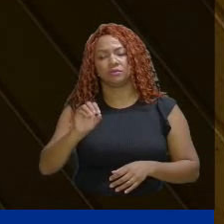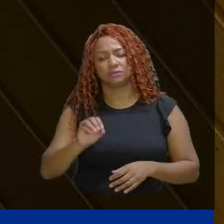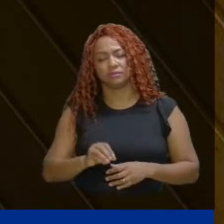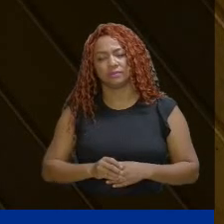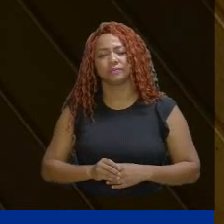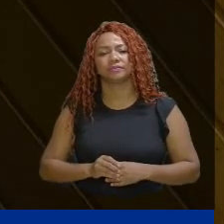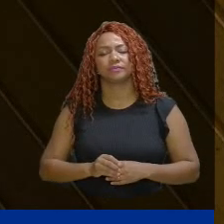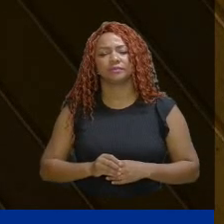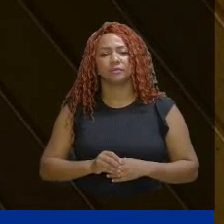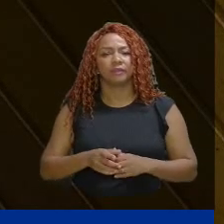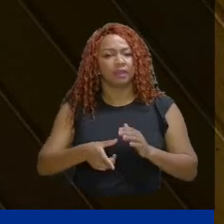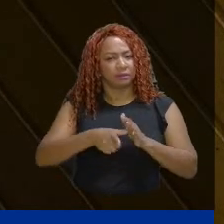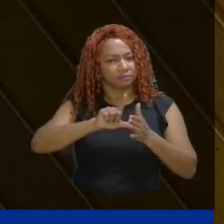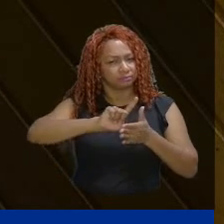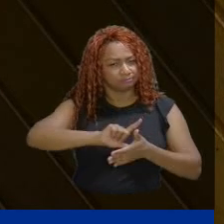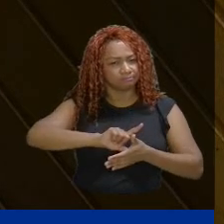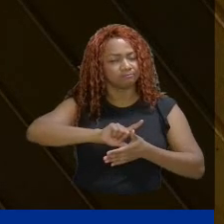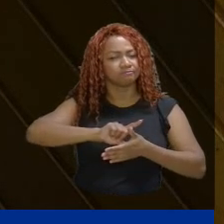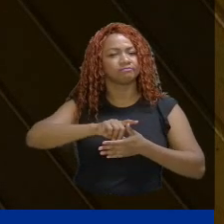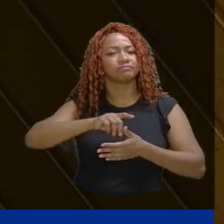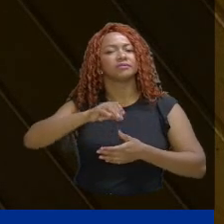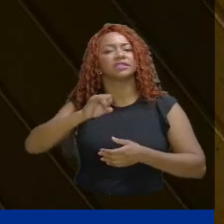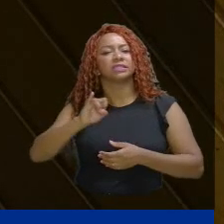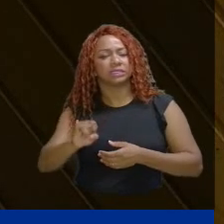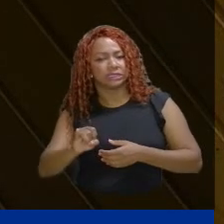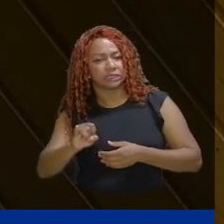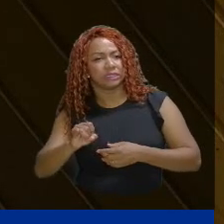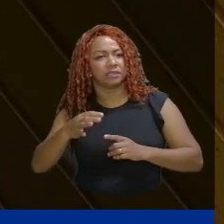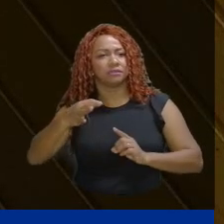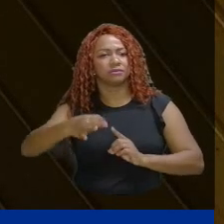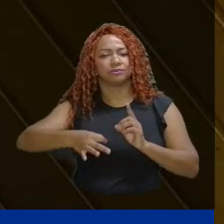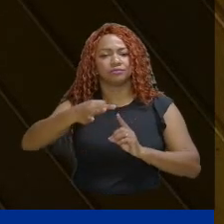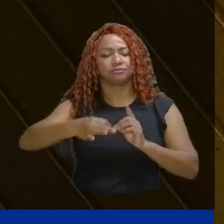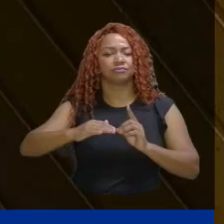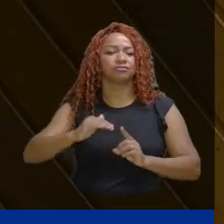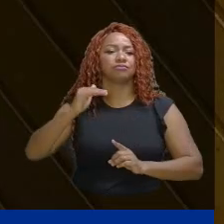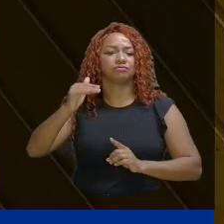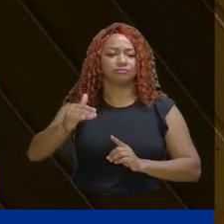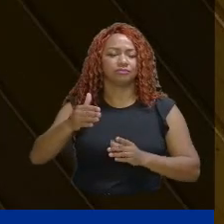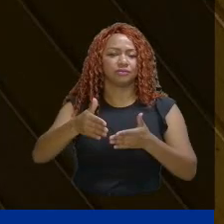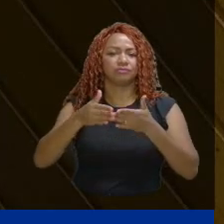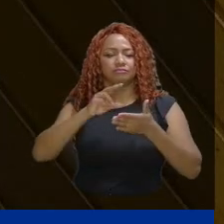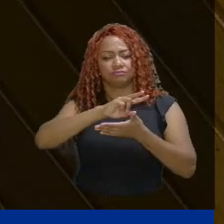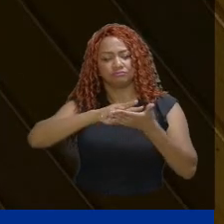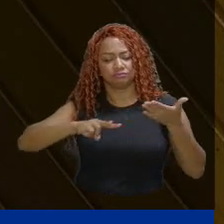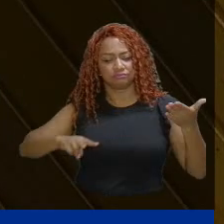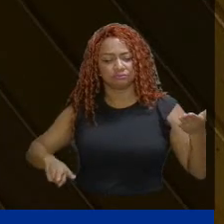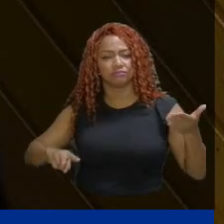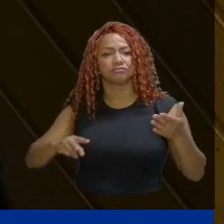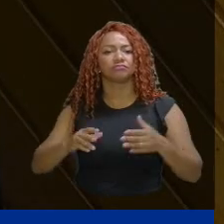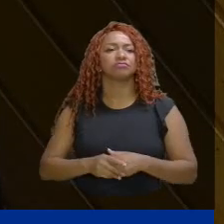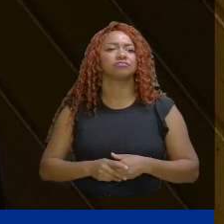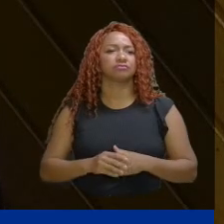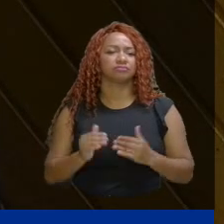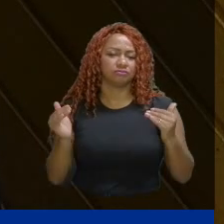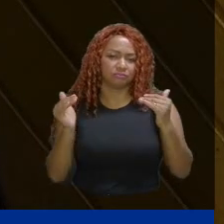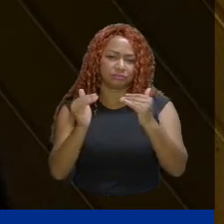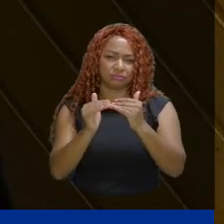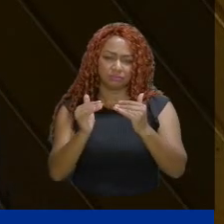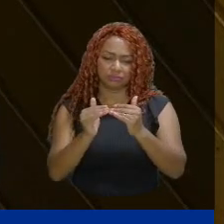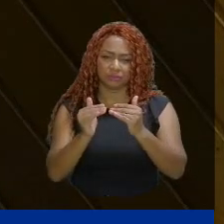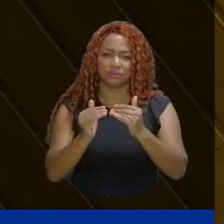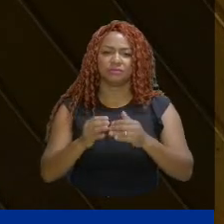o desembargador Carmo Antônio não tivesse pedido vista, eu teria pedido. Foco no juiz Anselmo Gonçalves. Exatamente para